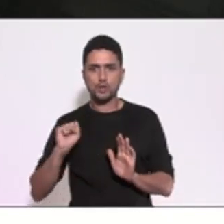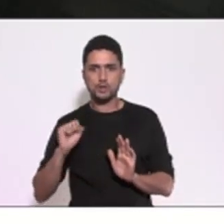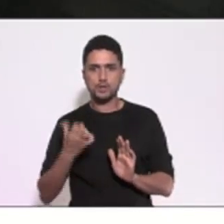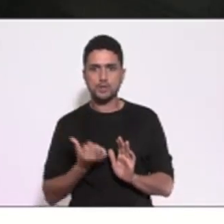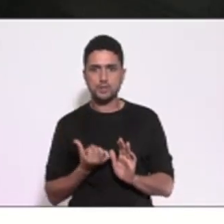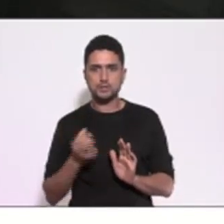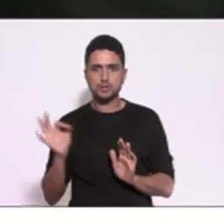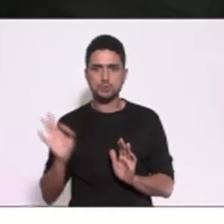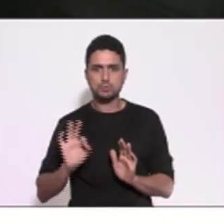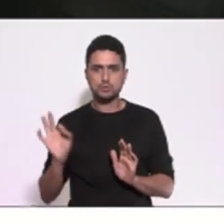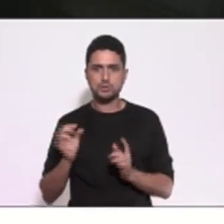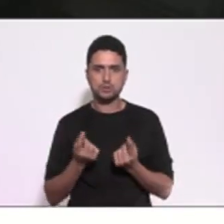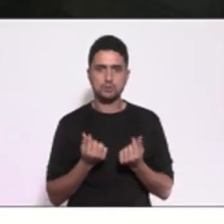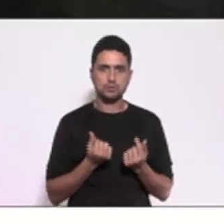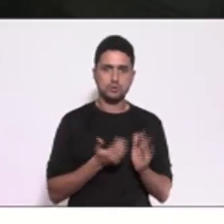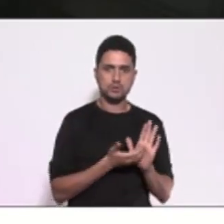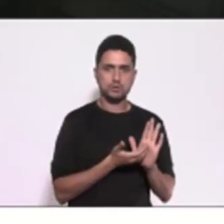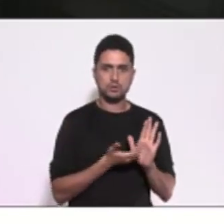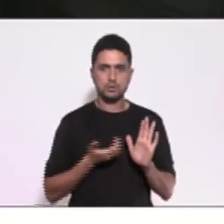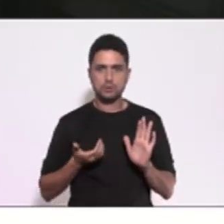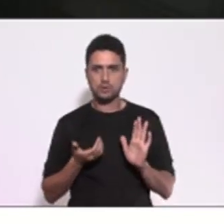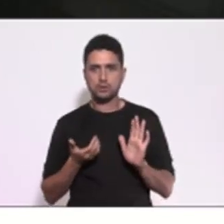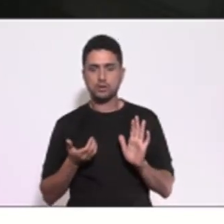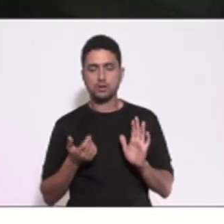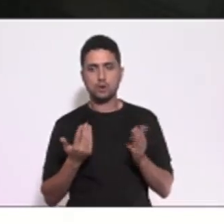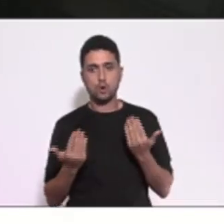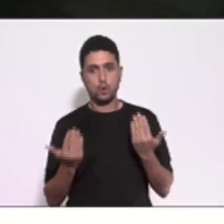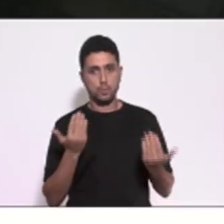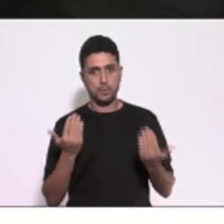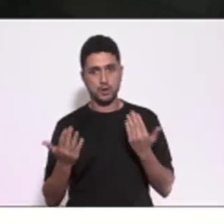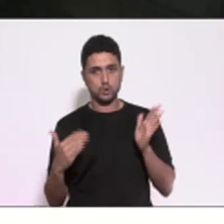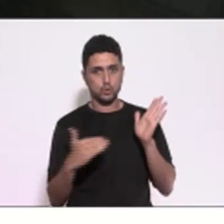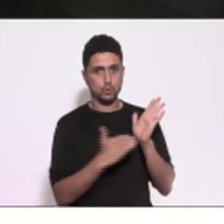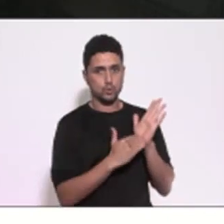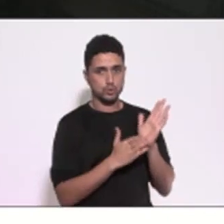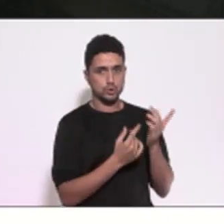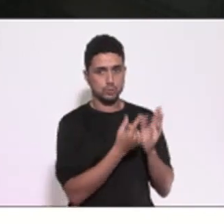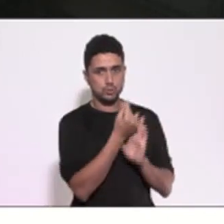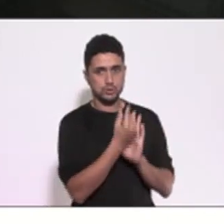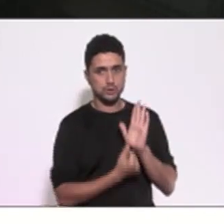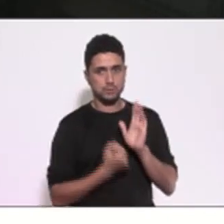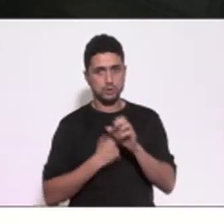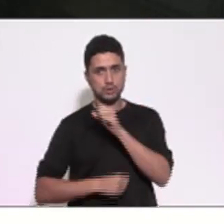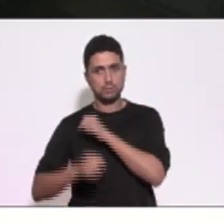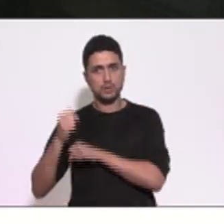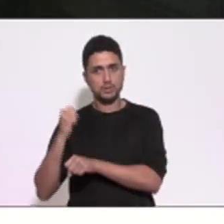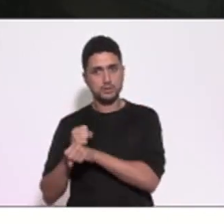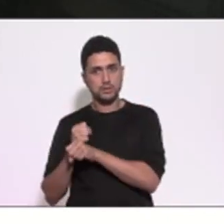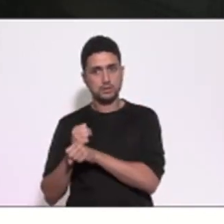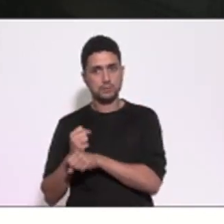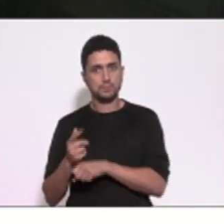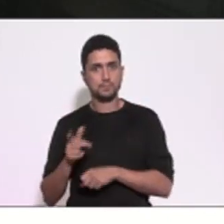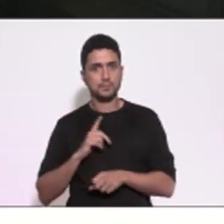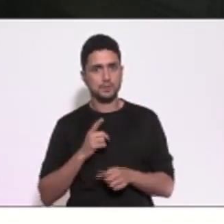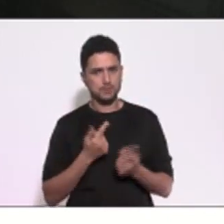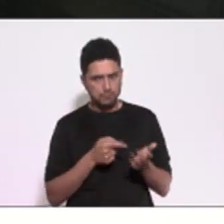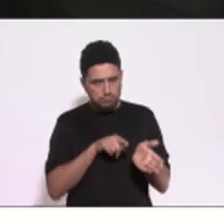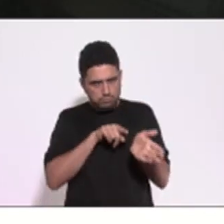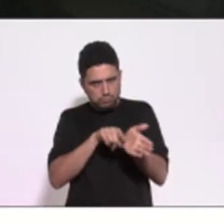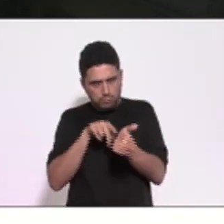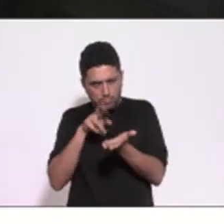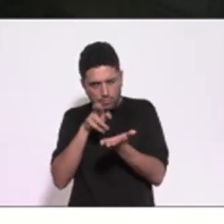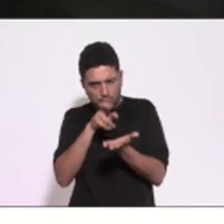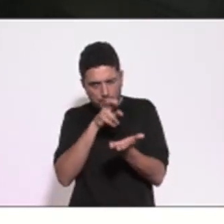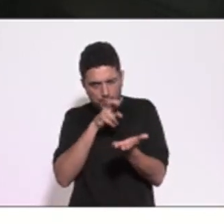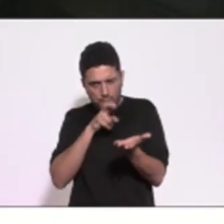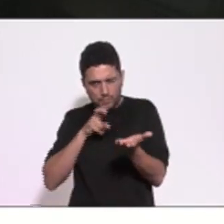86% do orçamento, e comparado com o último orçamento do ano passado, na perícia, na